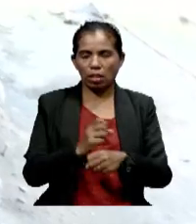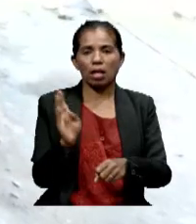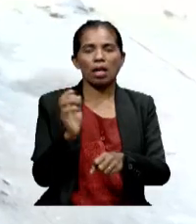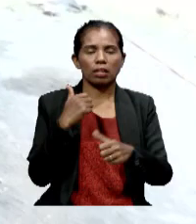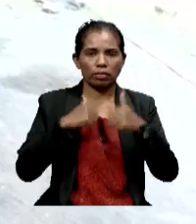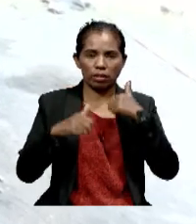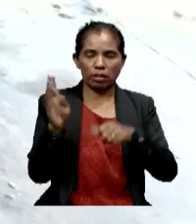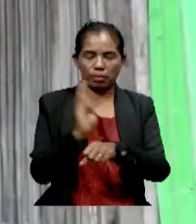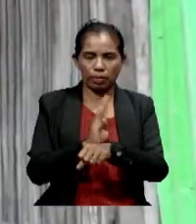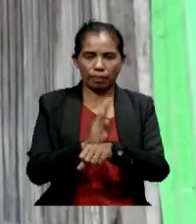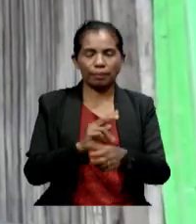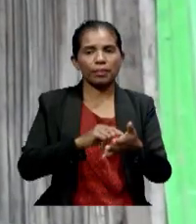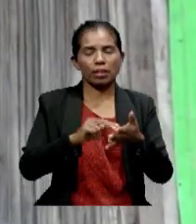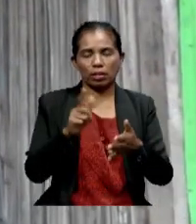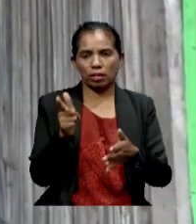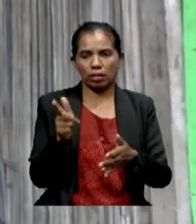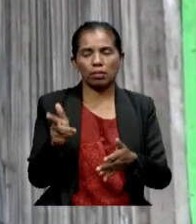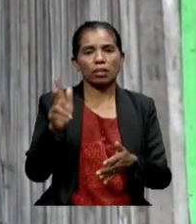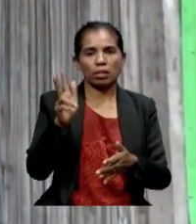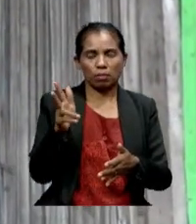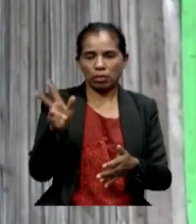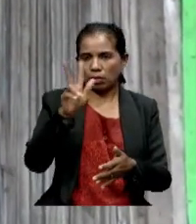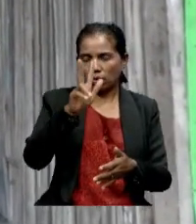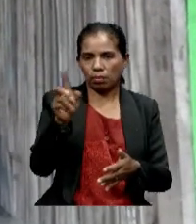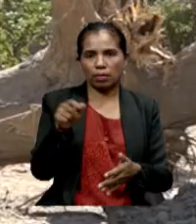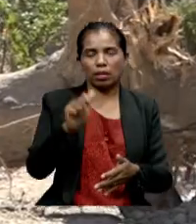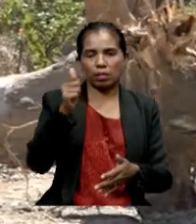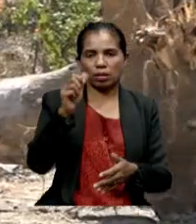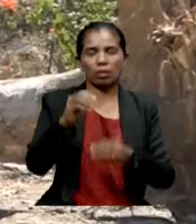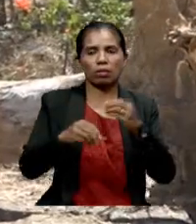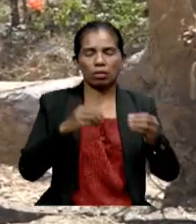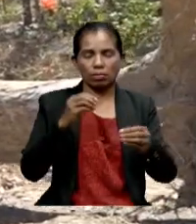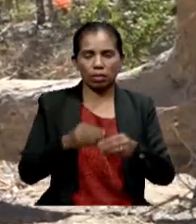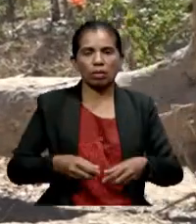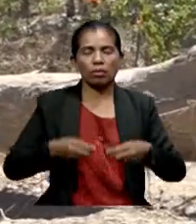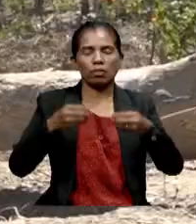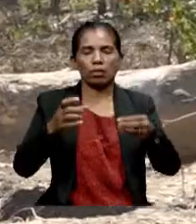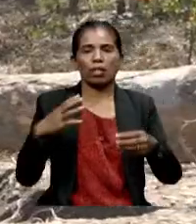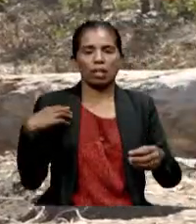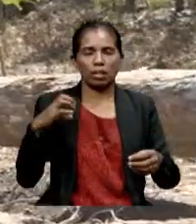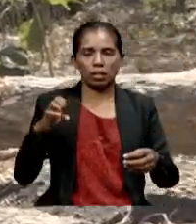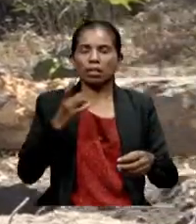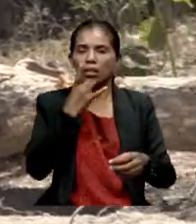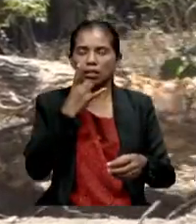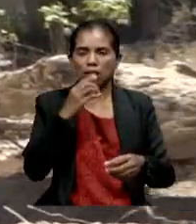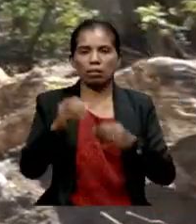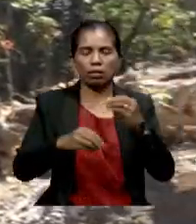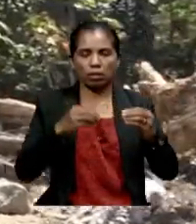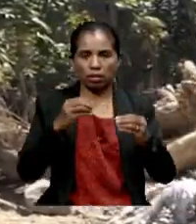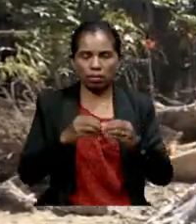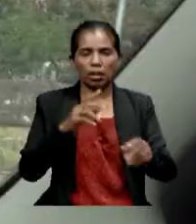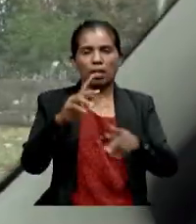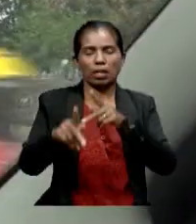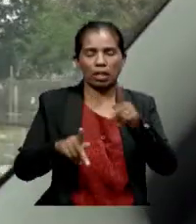Lei Regulamento número Tolonulo Recentolo para Arihundruessa Nulo com a tarifa fornecimento de energia elétrica CATAC para cliente